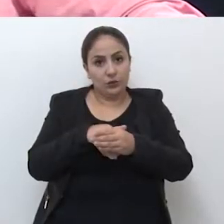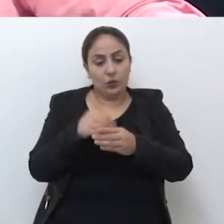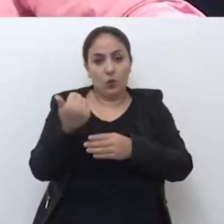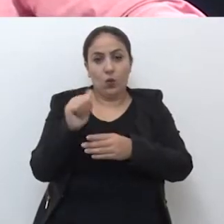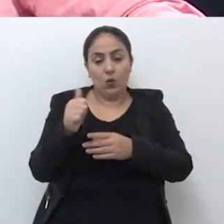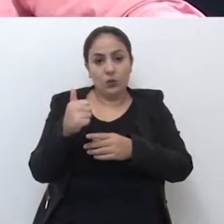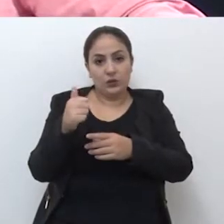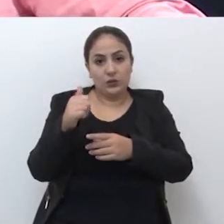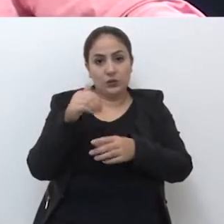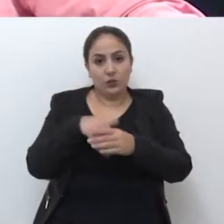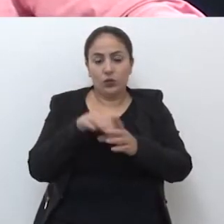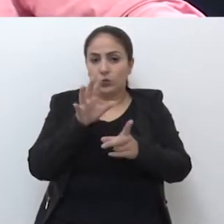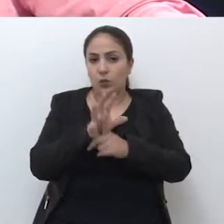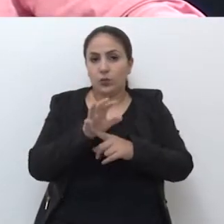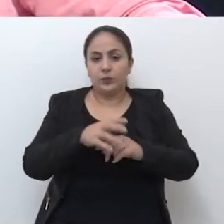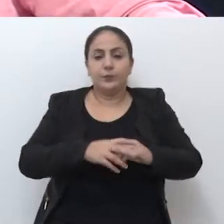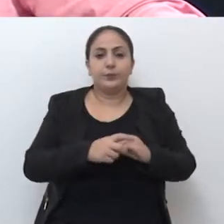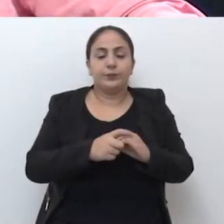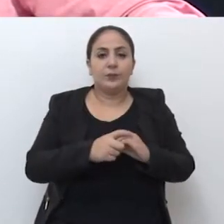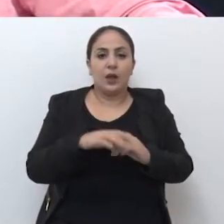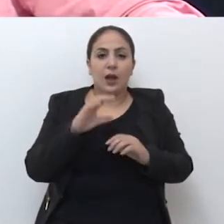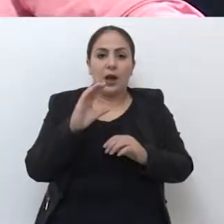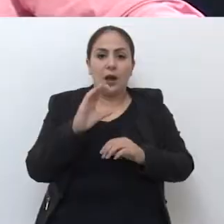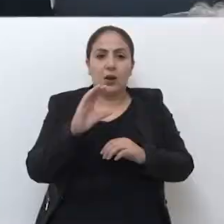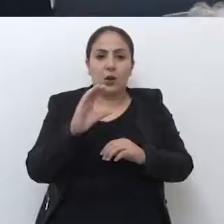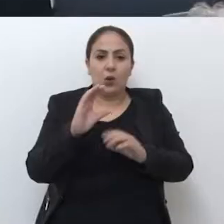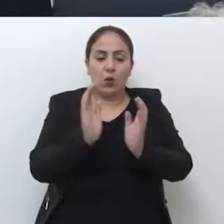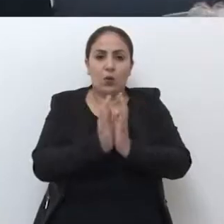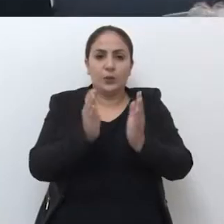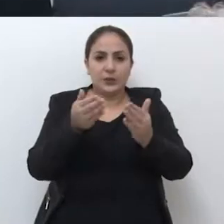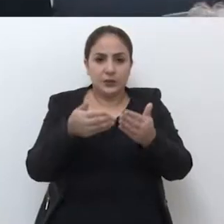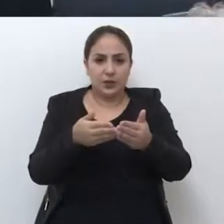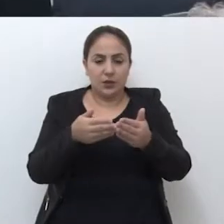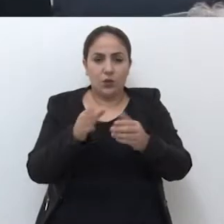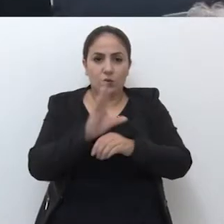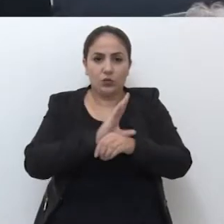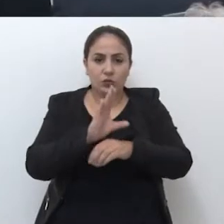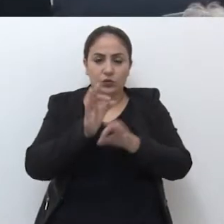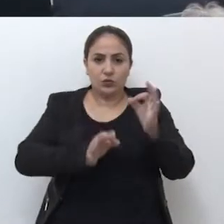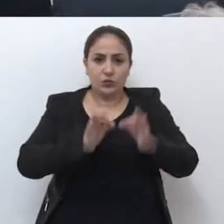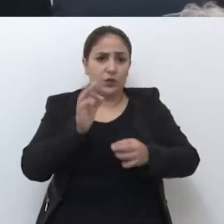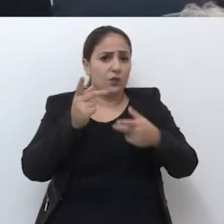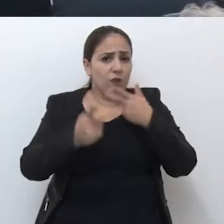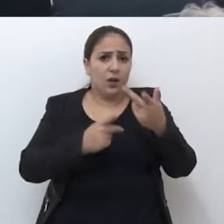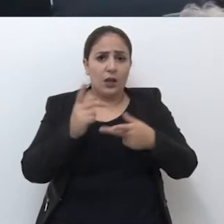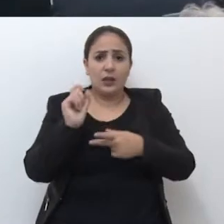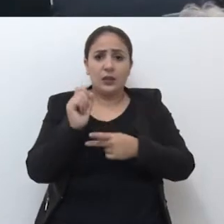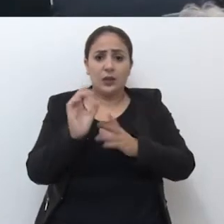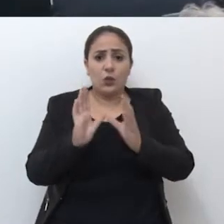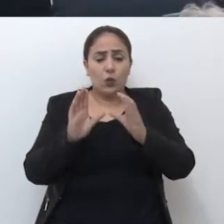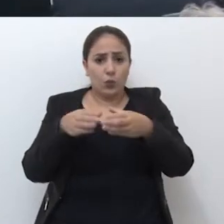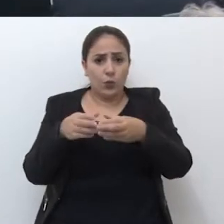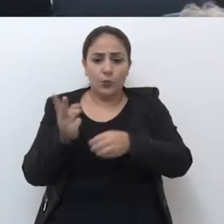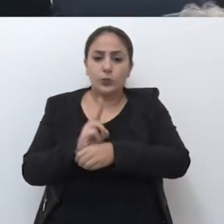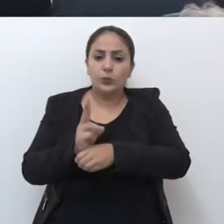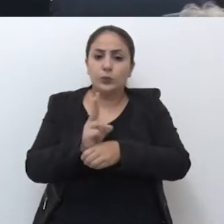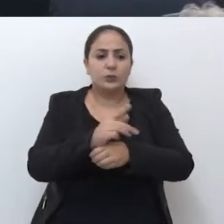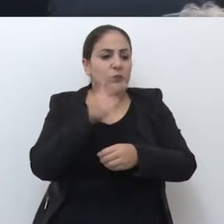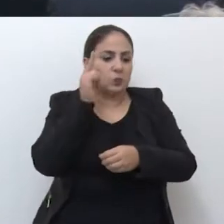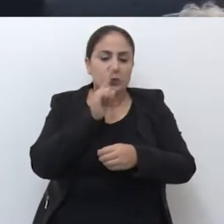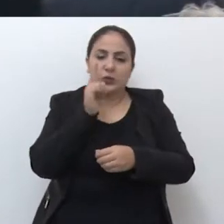o parecer da Comissão de Constituição e Justiça, que alega que a vigilância sanitária não tem condições